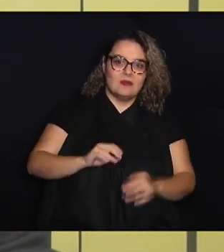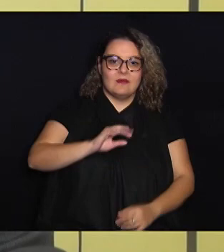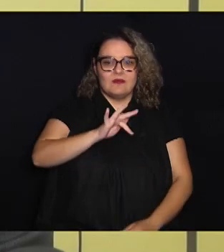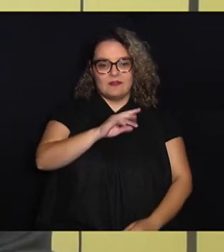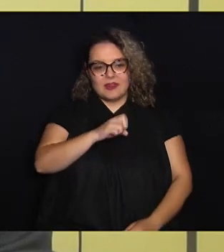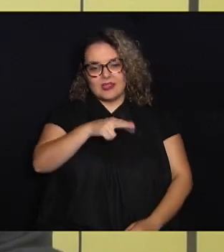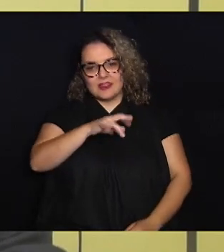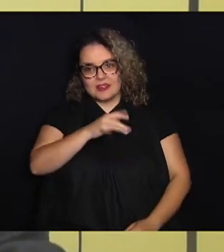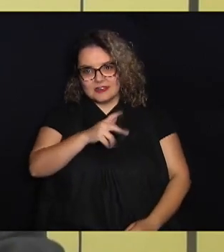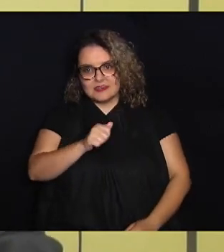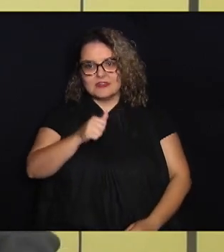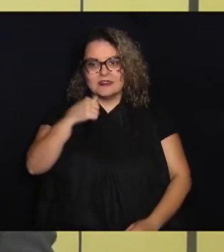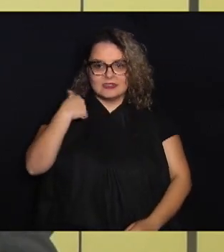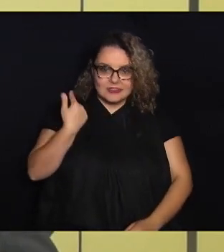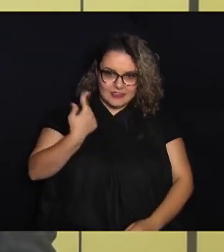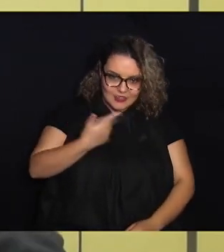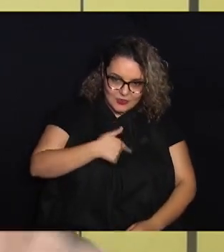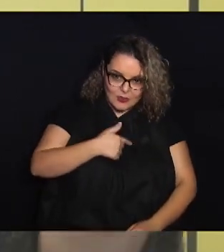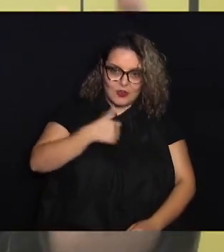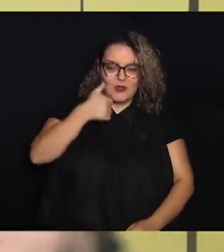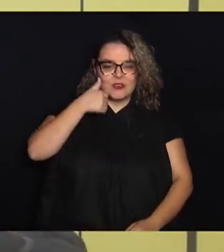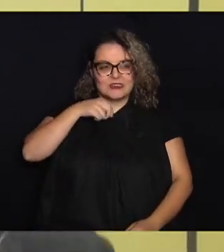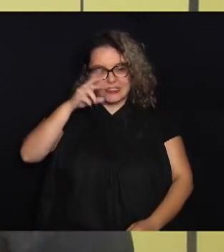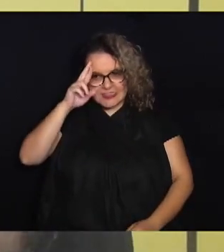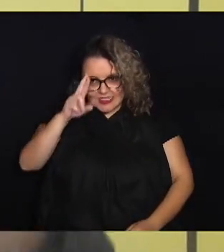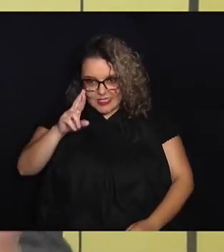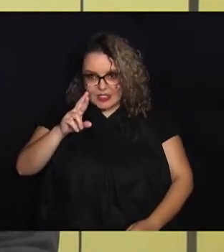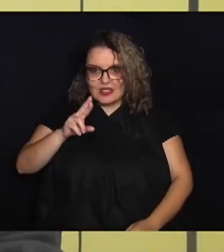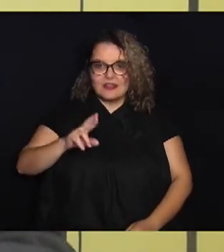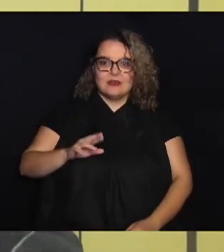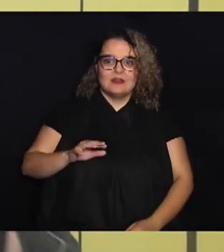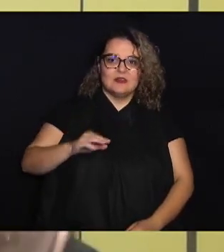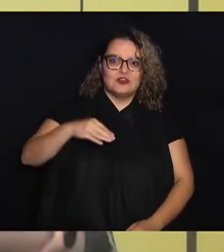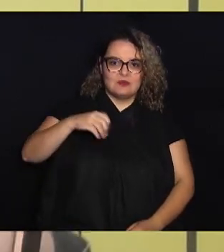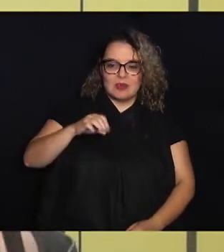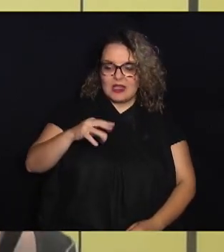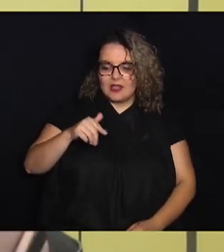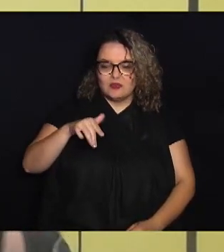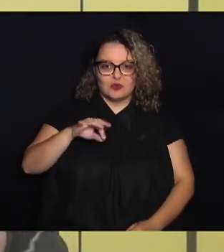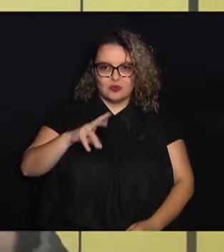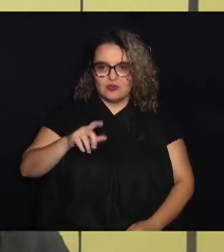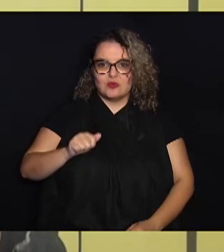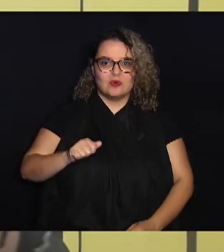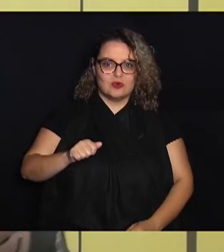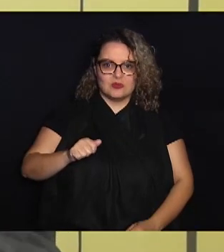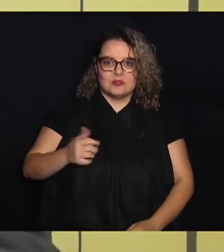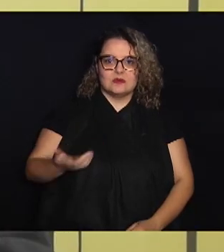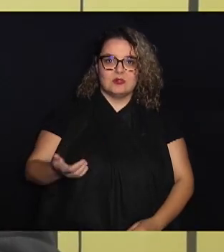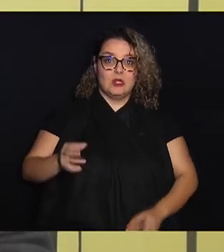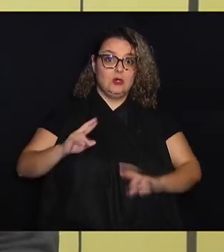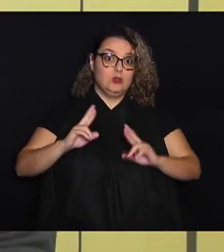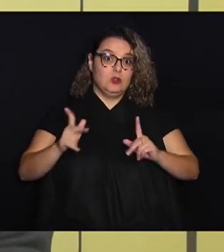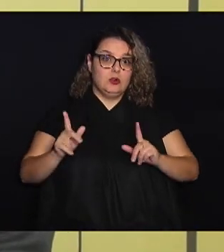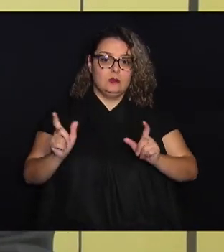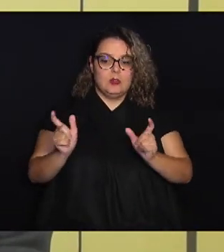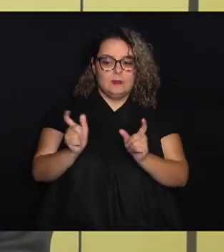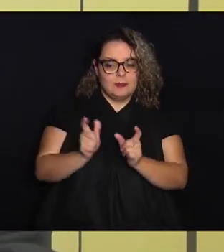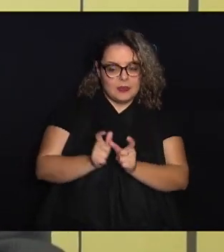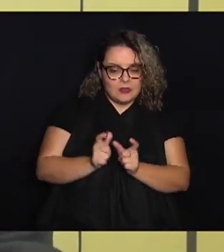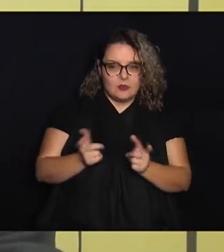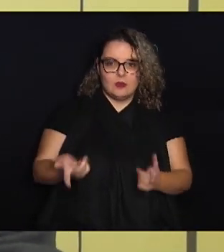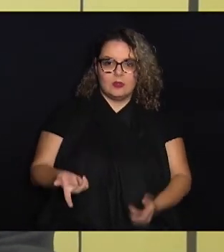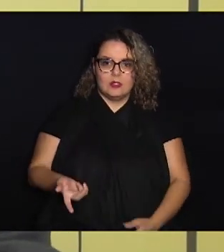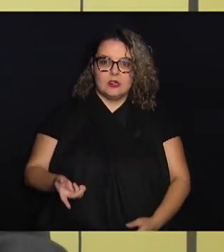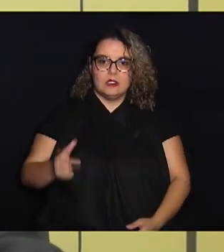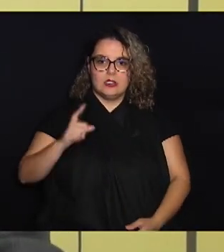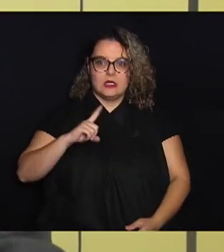da Conceição das Campinas, do Mato Grosso, e aí vira Vila de São Carlos, que é um nome muito diferente, né? Bem menor, e